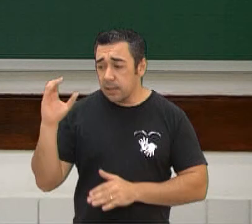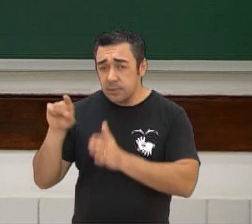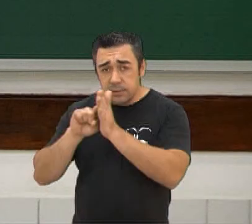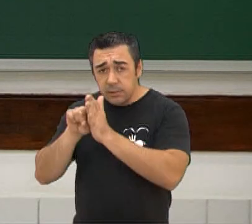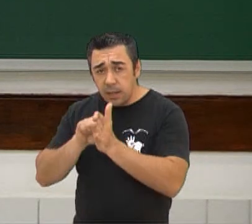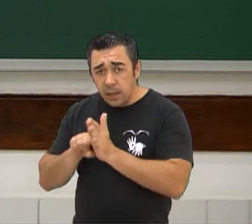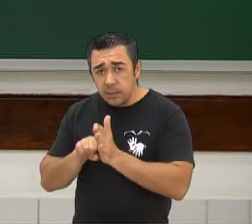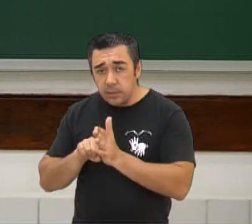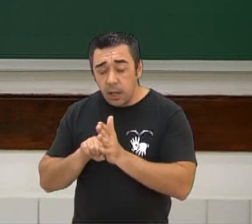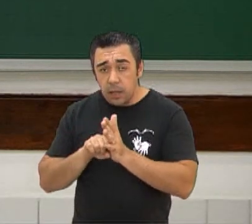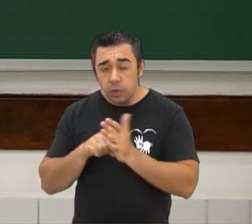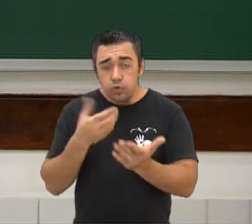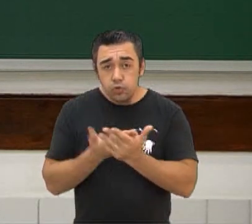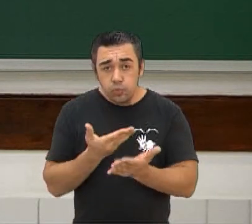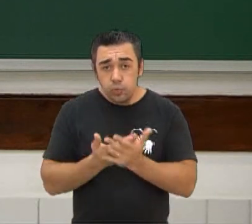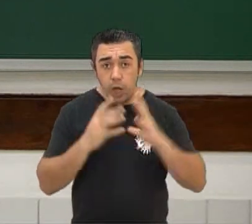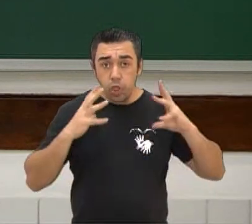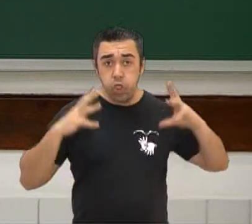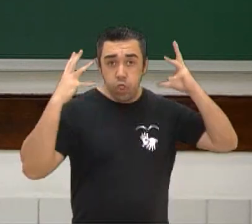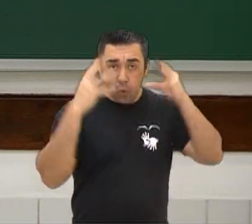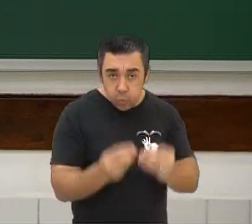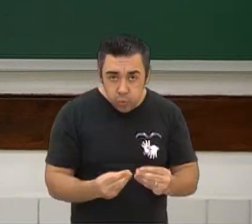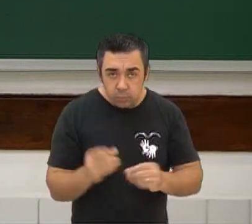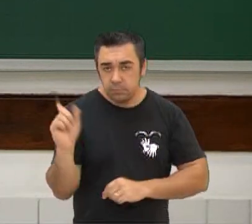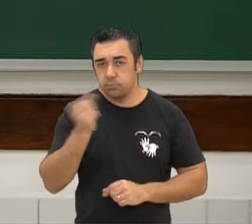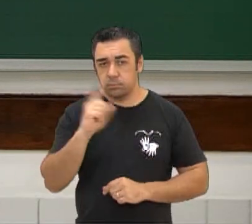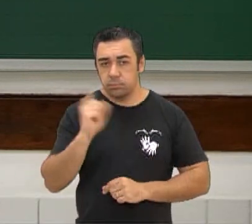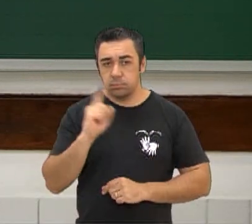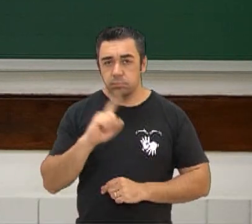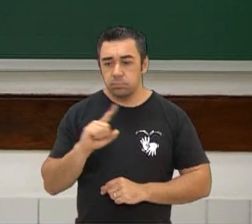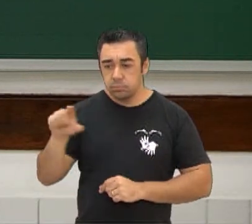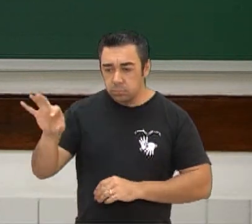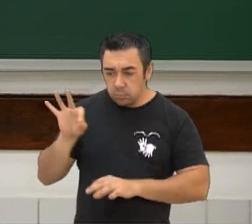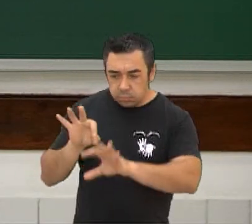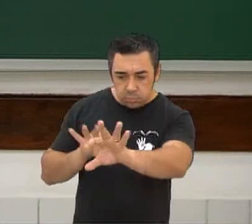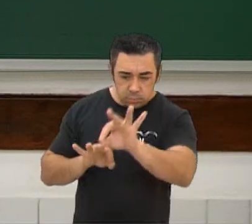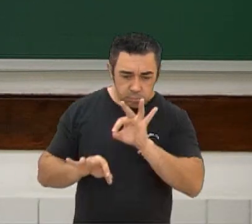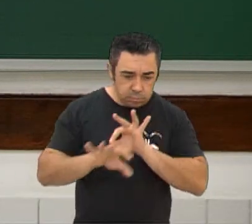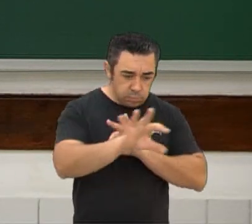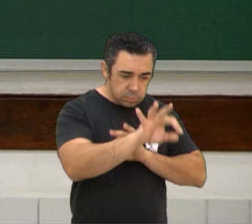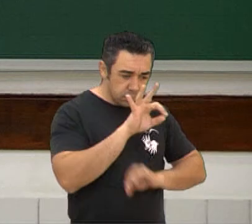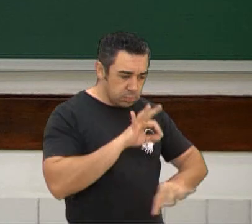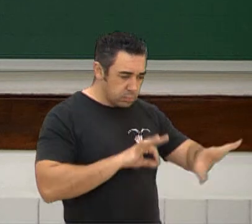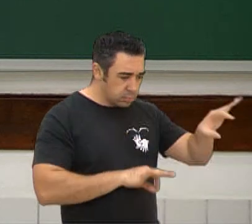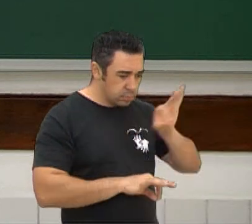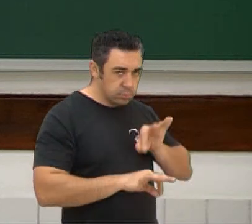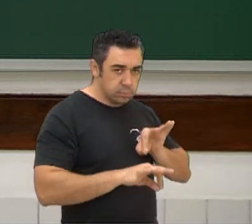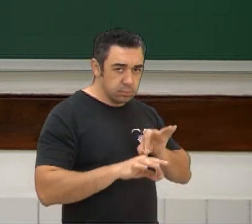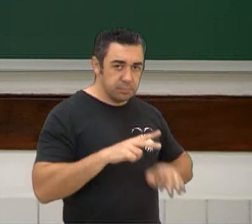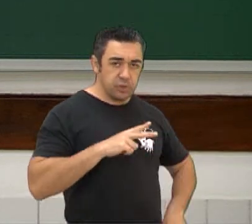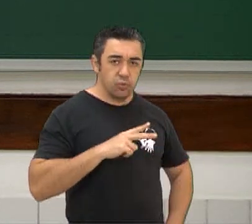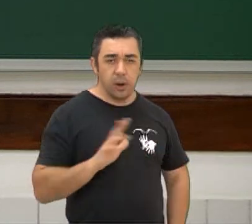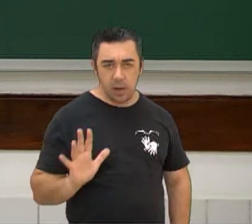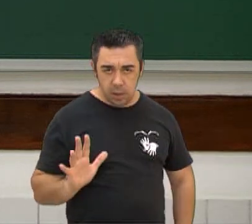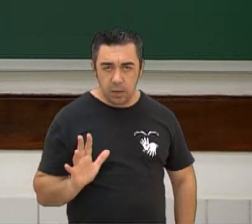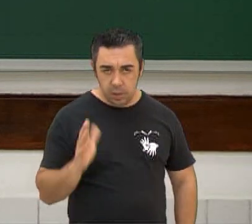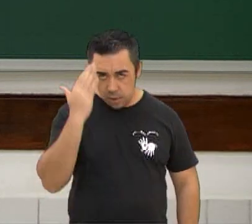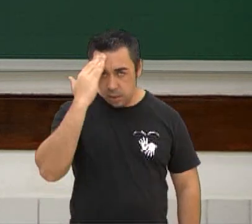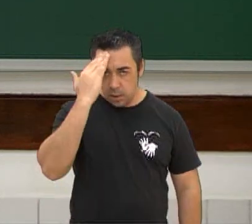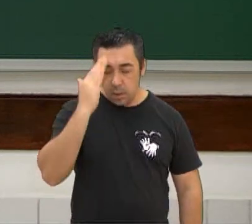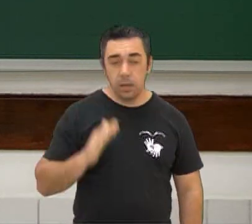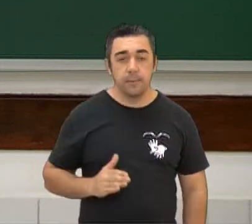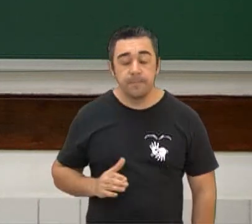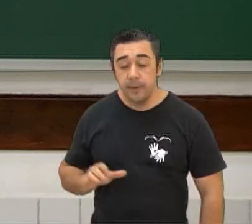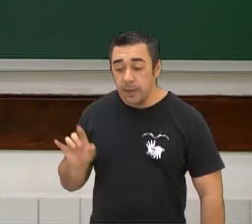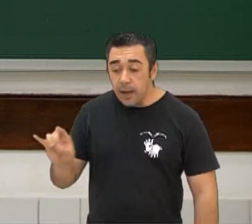estudando o todo. A ciência estuda os particulares, cada caso. E aí, em cada